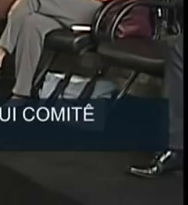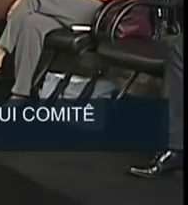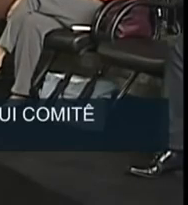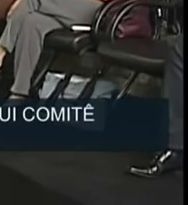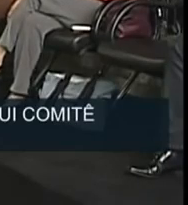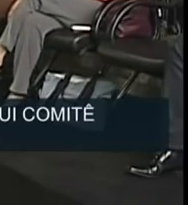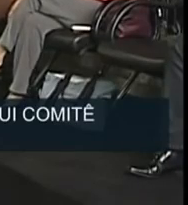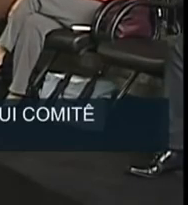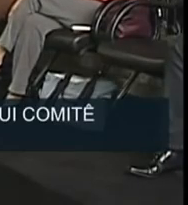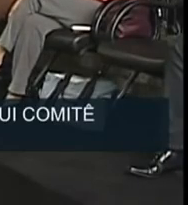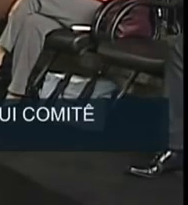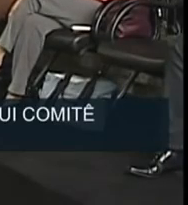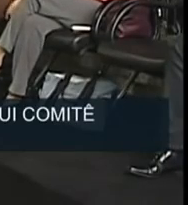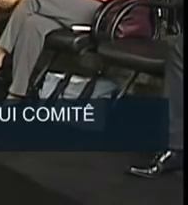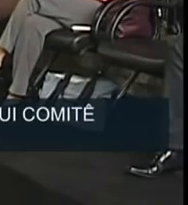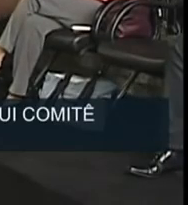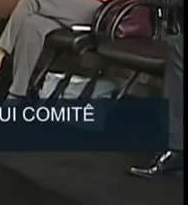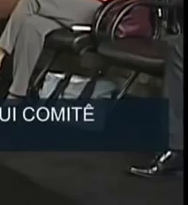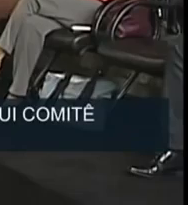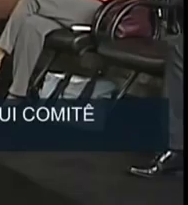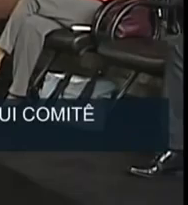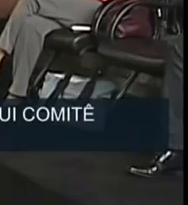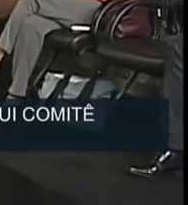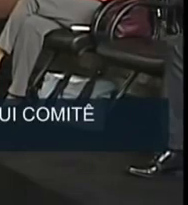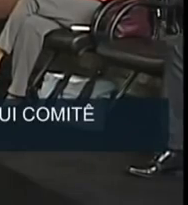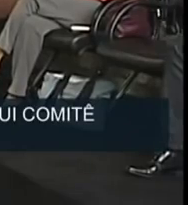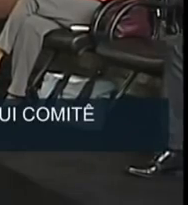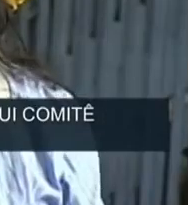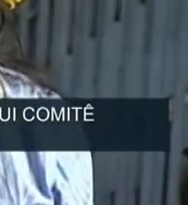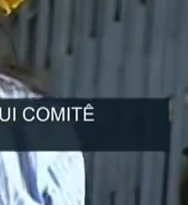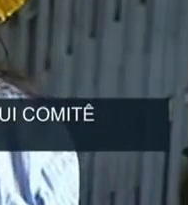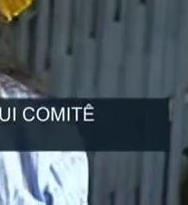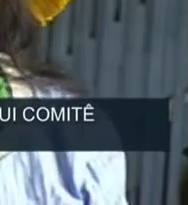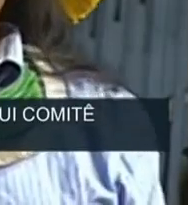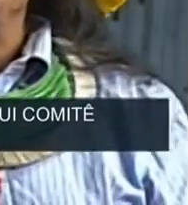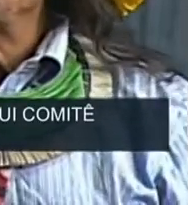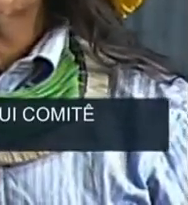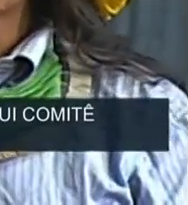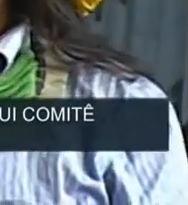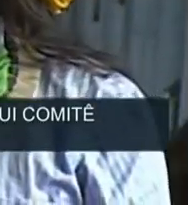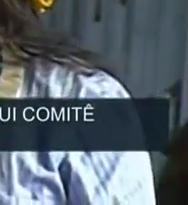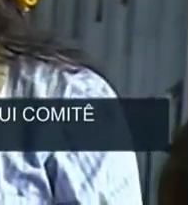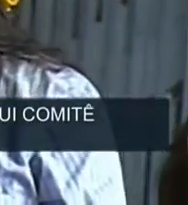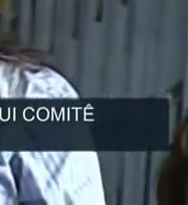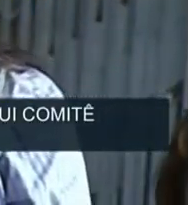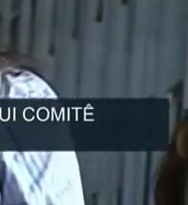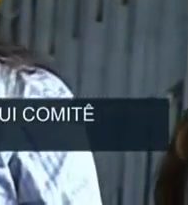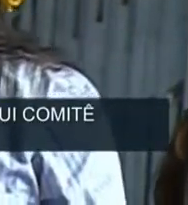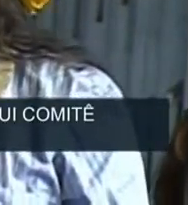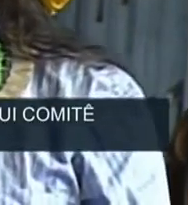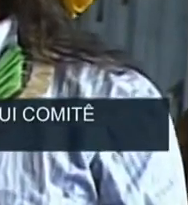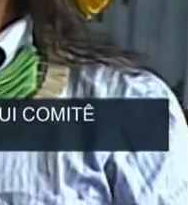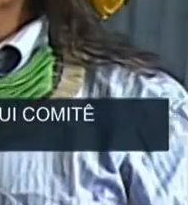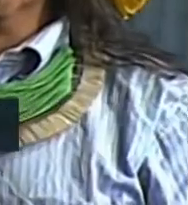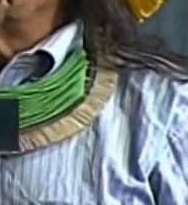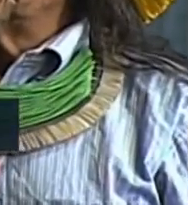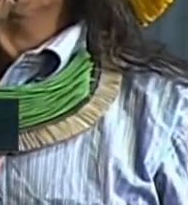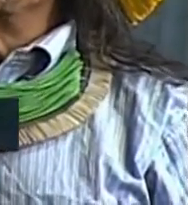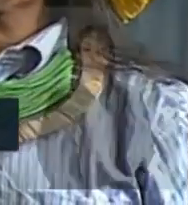beco creme, o cumã. E o Yaninha, o monta, Yaninha. Queria falar com a Marta,